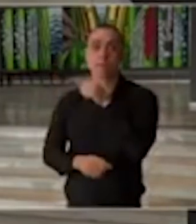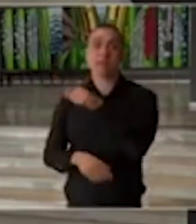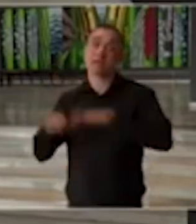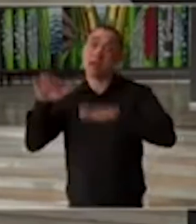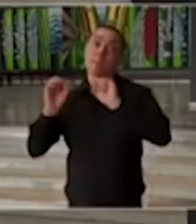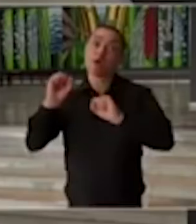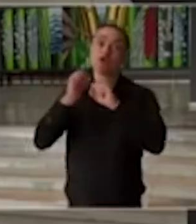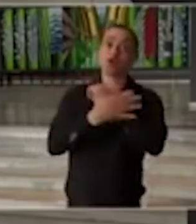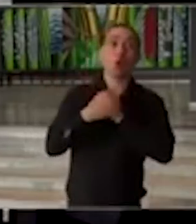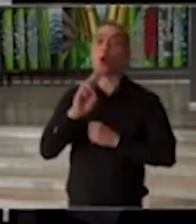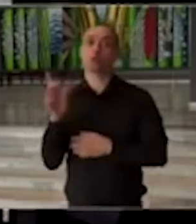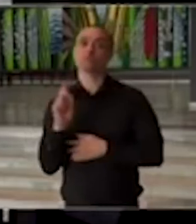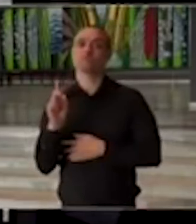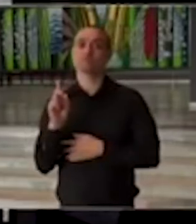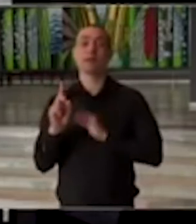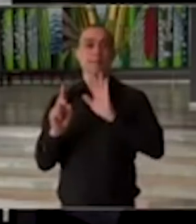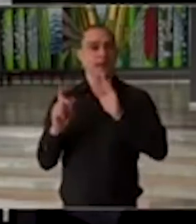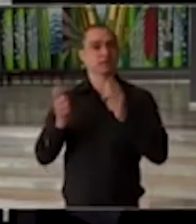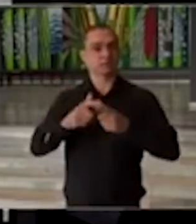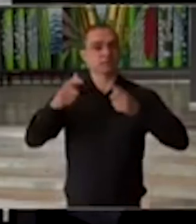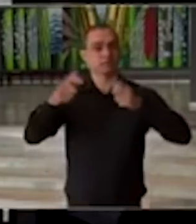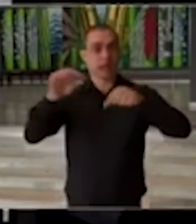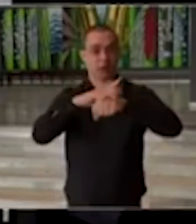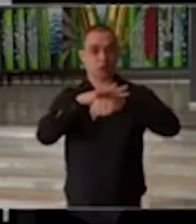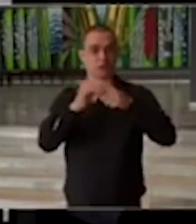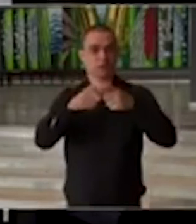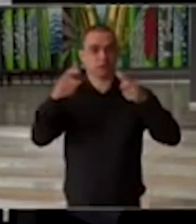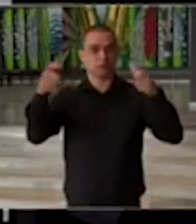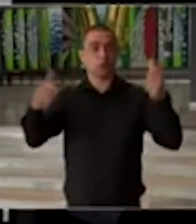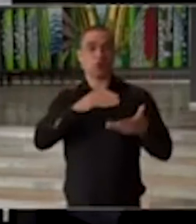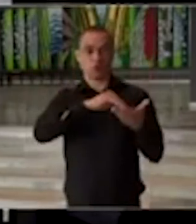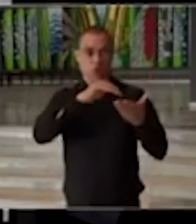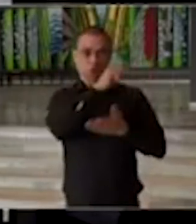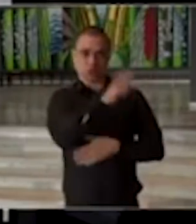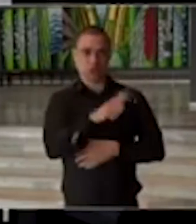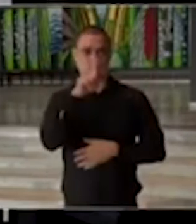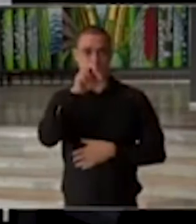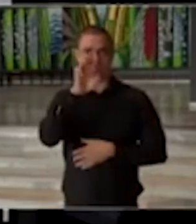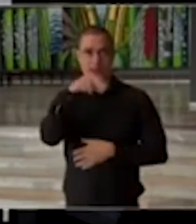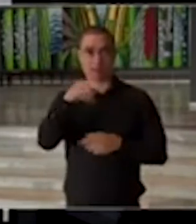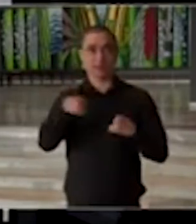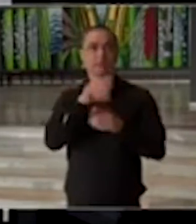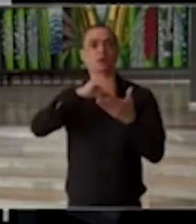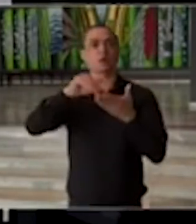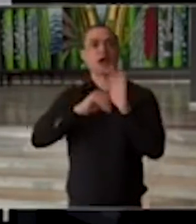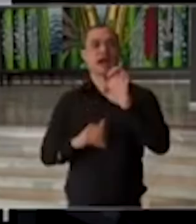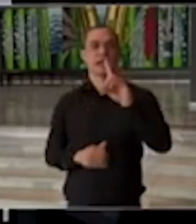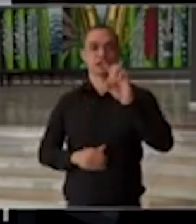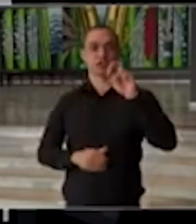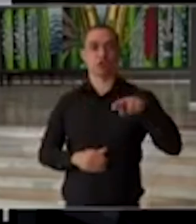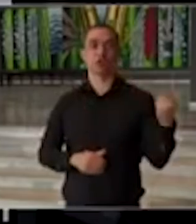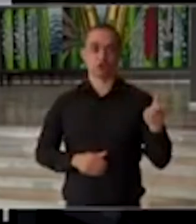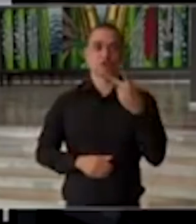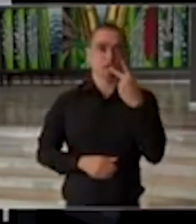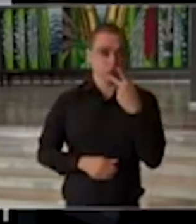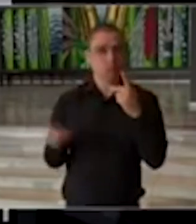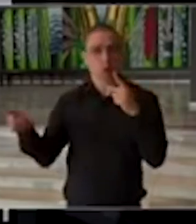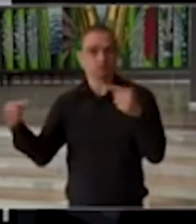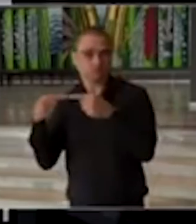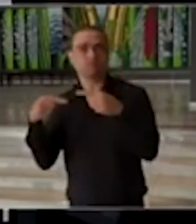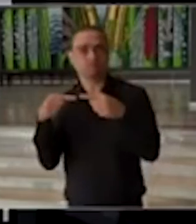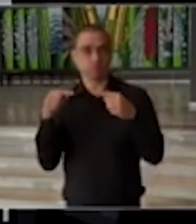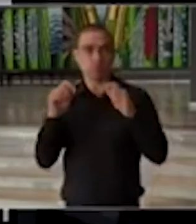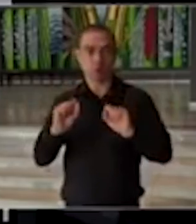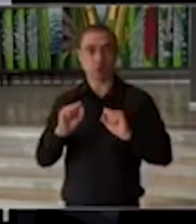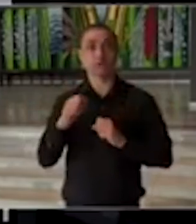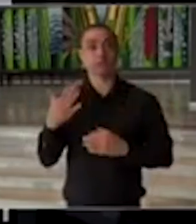Covid ou não, mas dado o crescimento dessa doença, o próprio secretário Germann, o secretário Edson já colocaram aqui que há uma correlação muito grande. Então